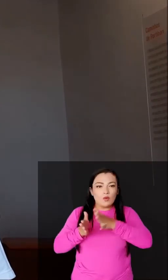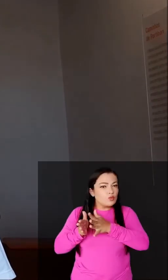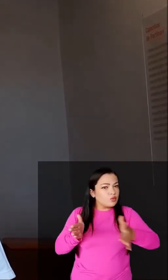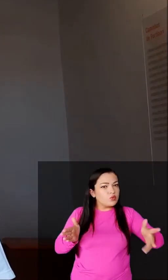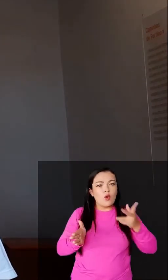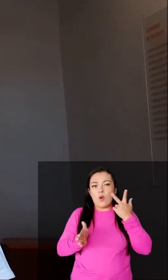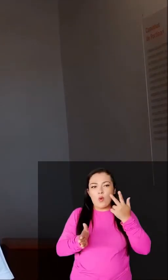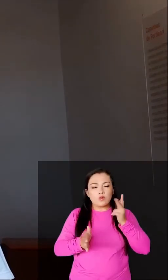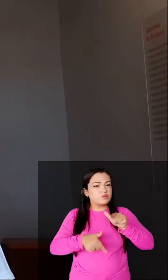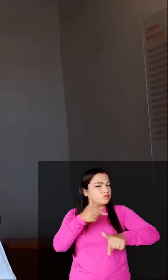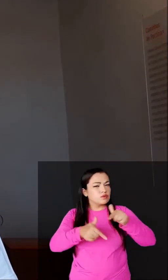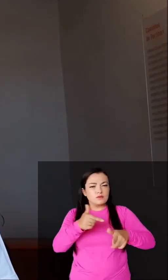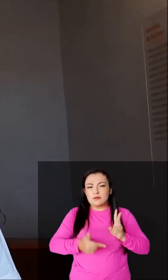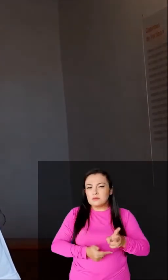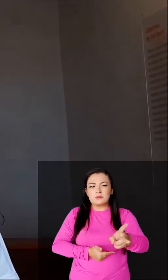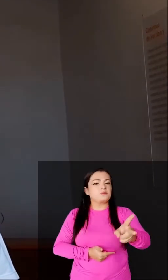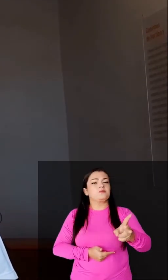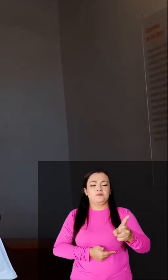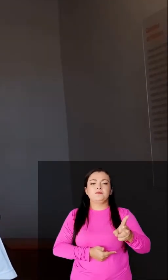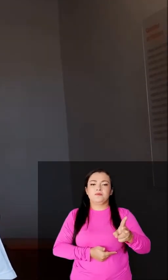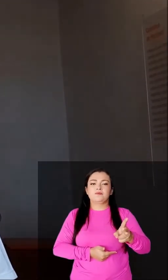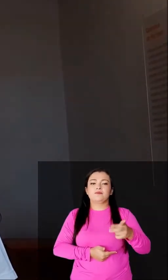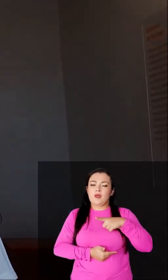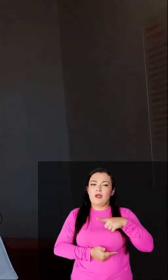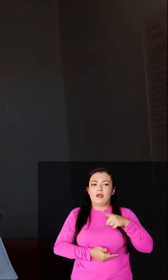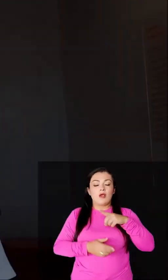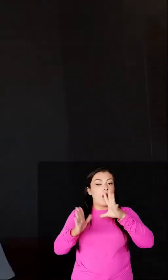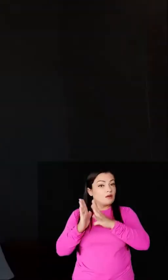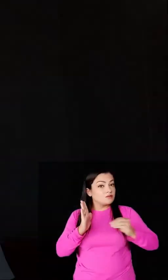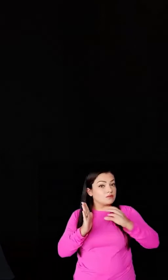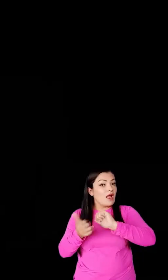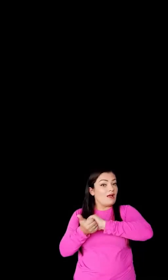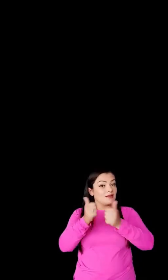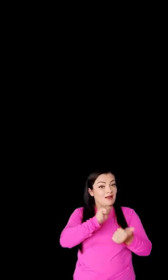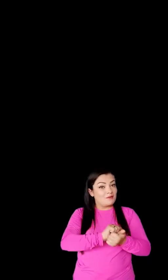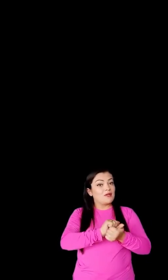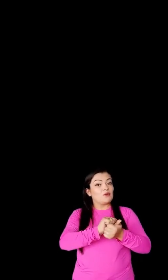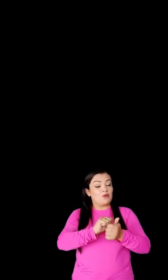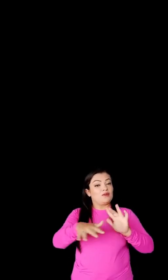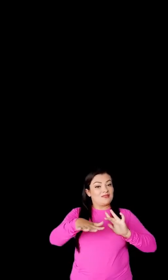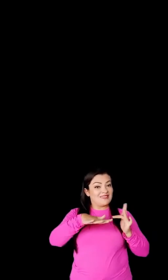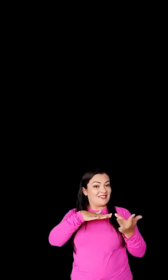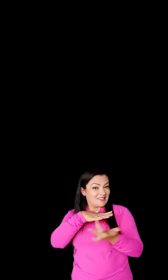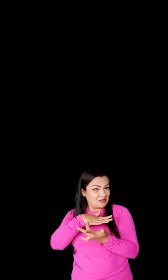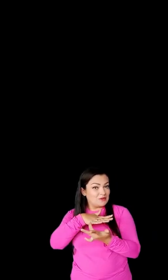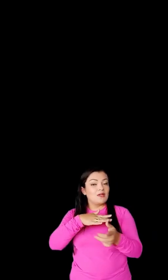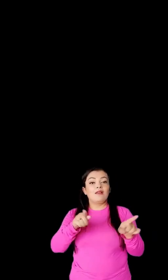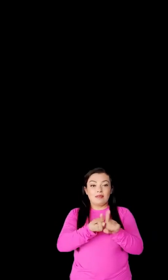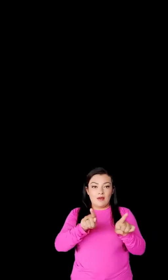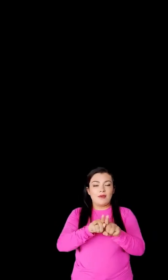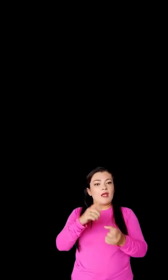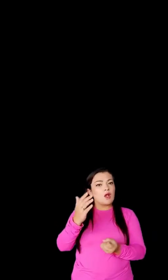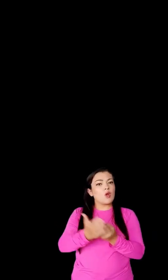muito ativo no período de isolamento social e reinventou-se virtualmente. Além dos conteúdos nas redes sociais, foi disponibilizada